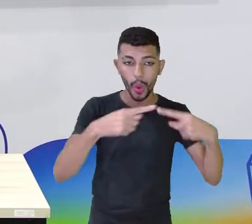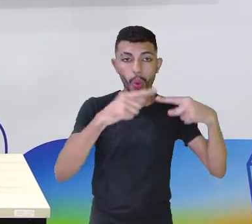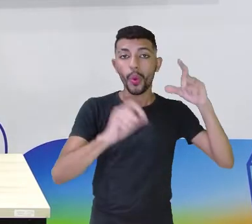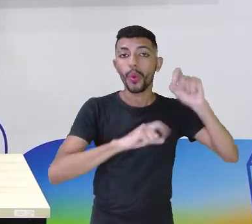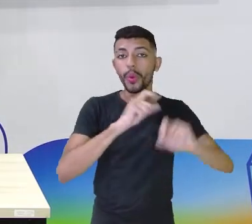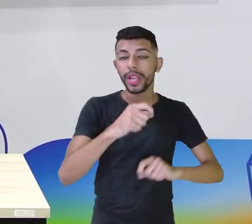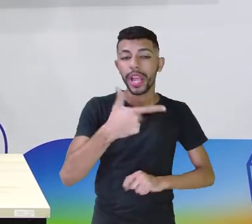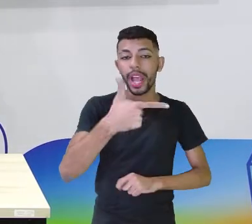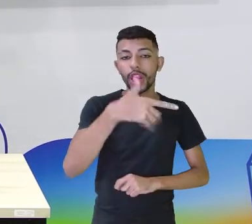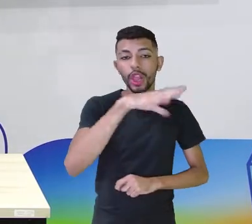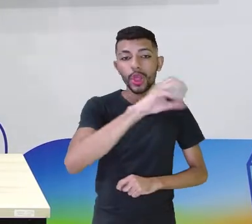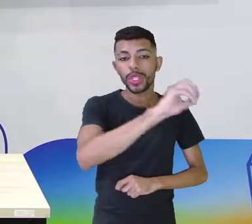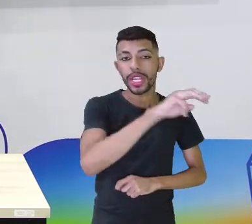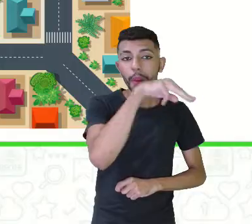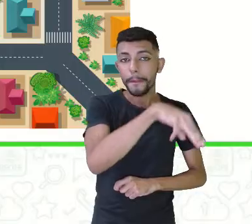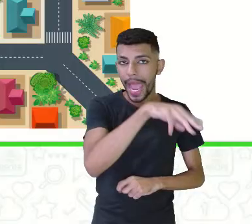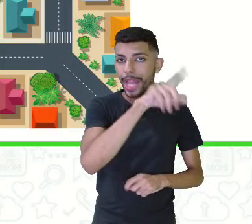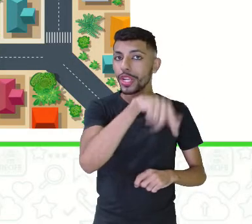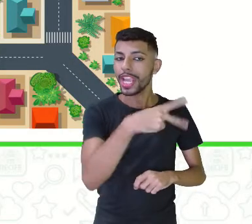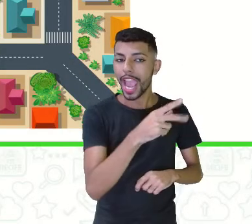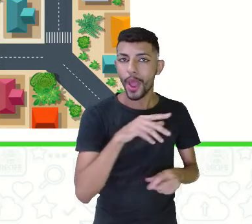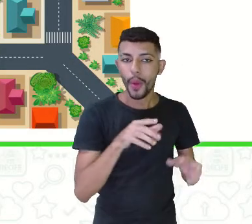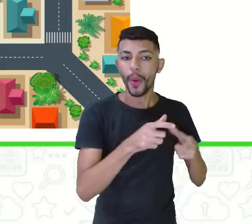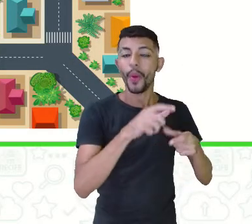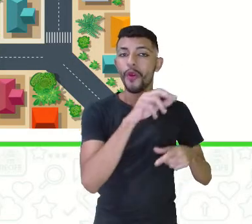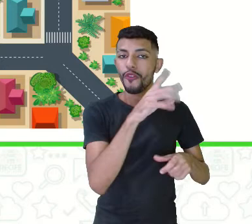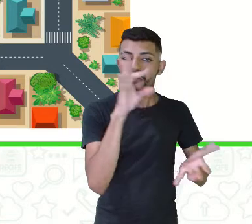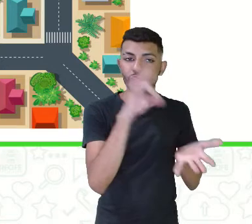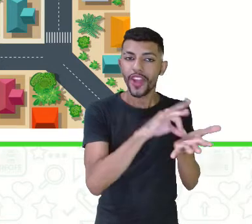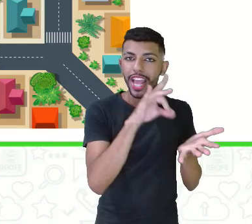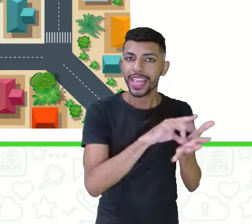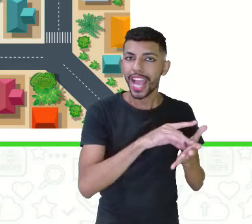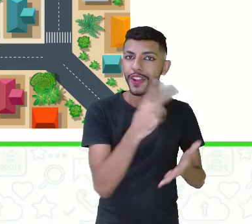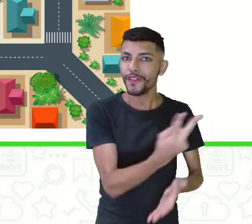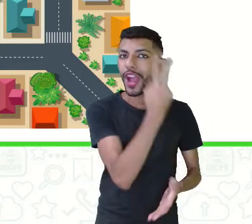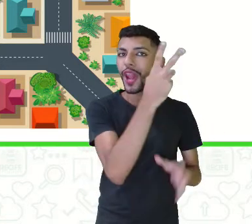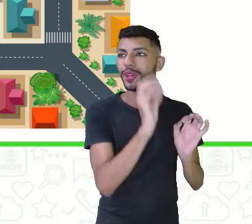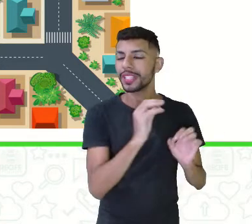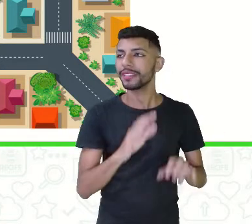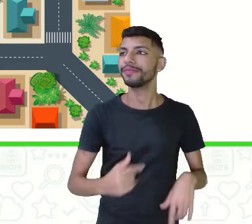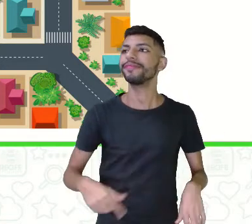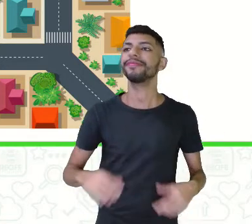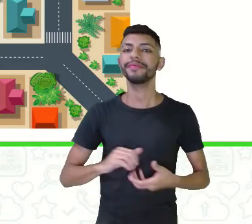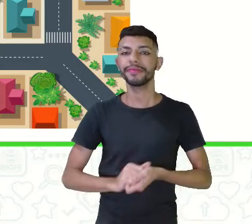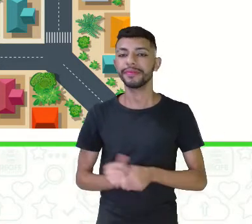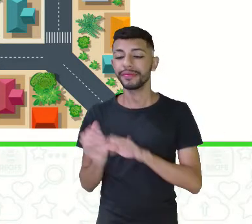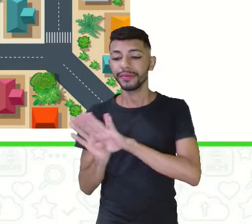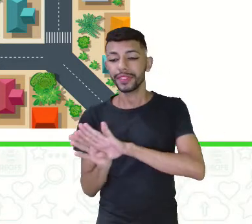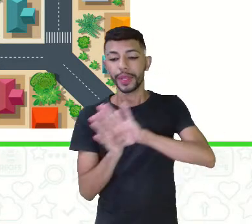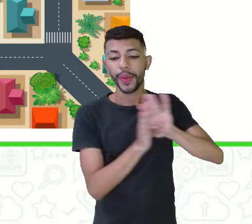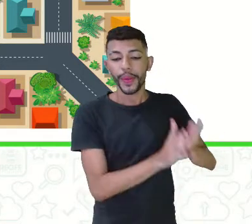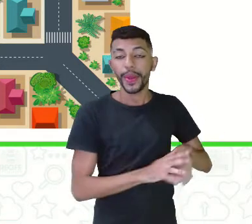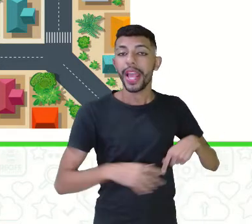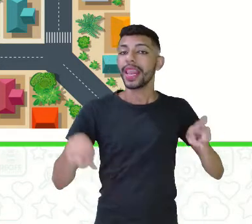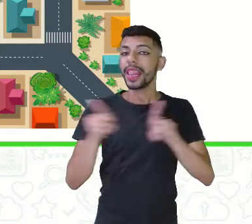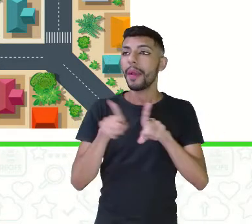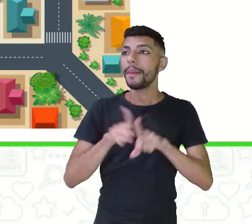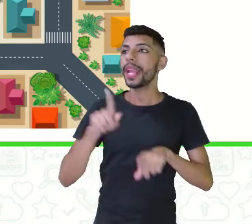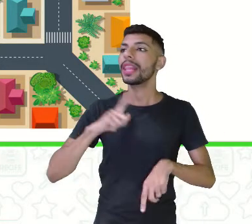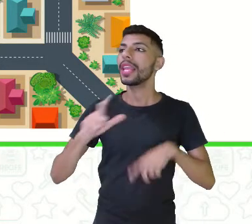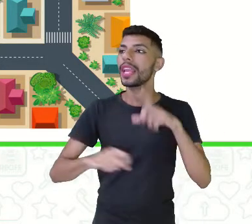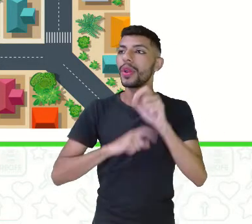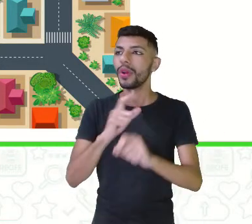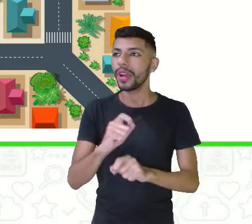Por exemplo, nós temos também a escala gráfica, um pouco parecida. Ela expressa